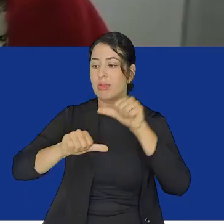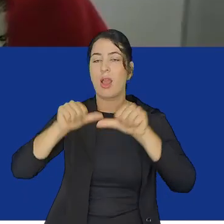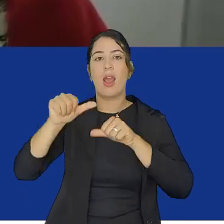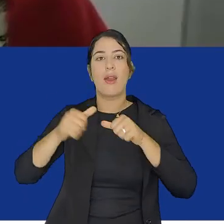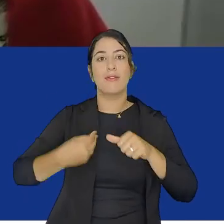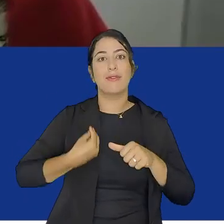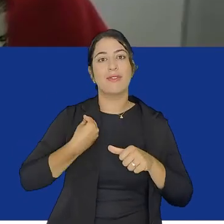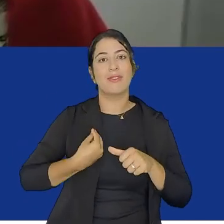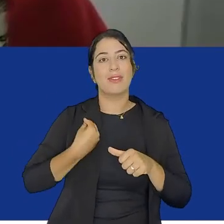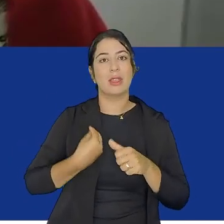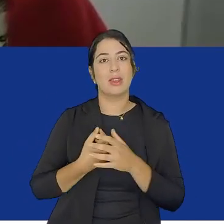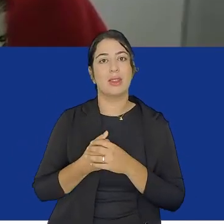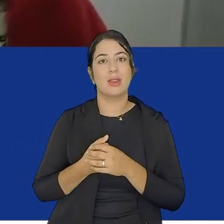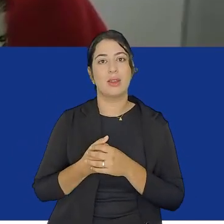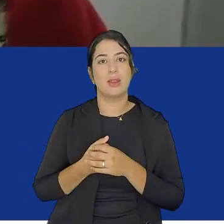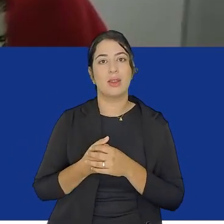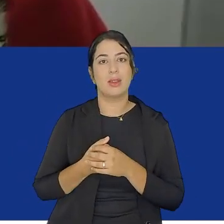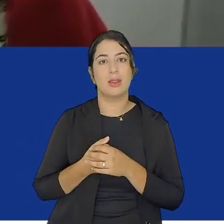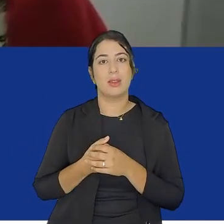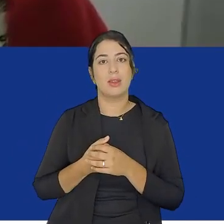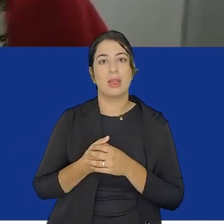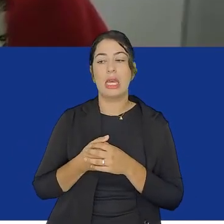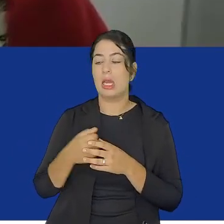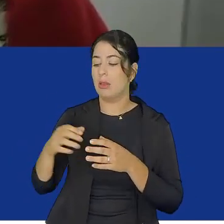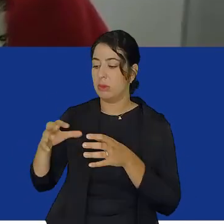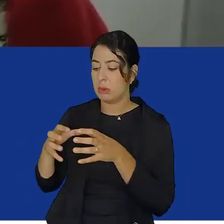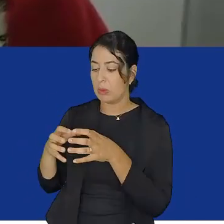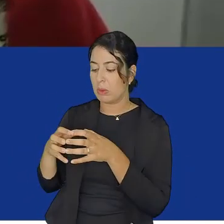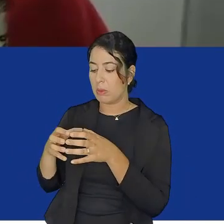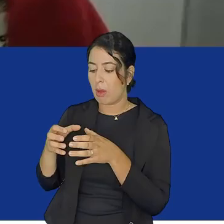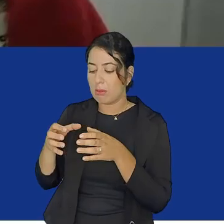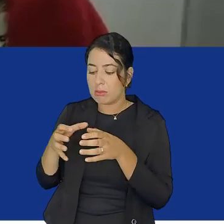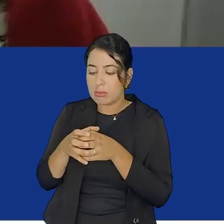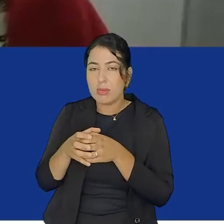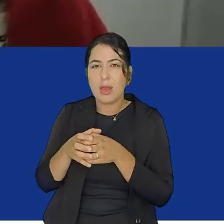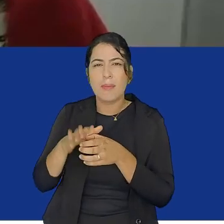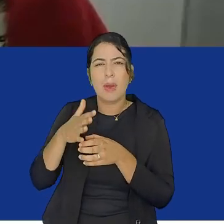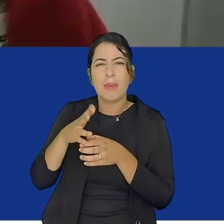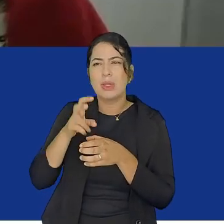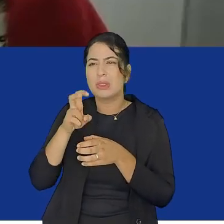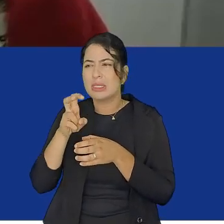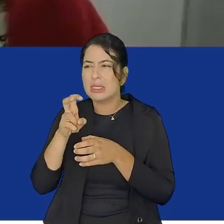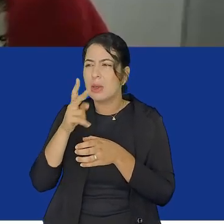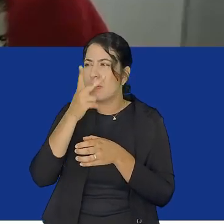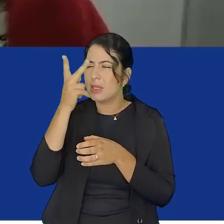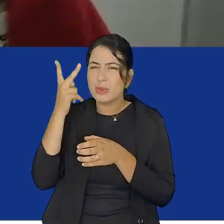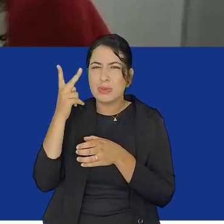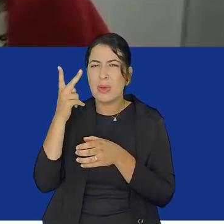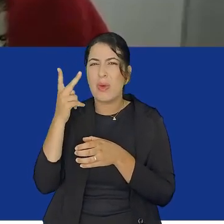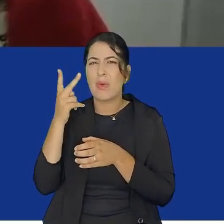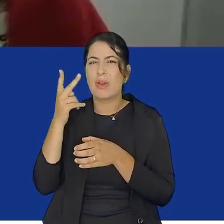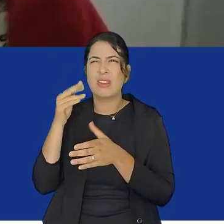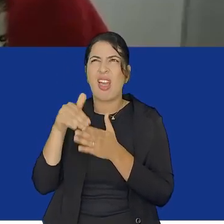você melhorar relações com 3, 4, 5 ou 15 pessoas, será que a gente não pode se esforçar e